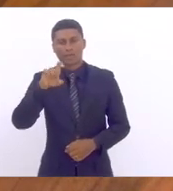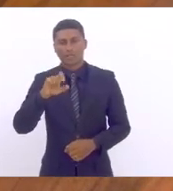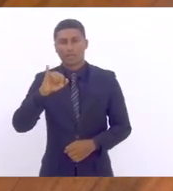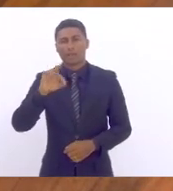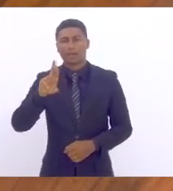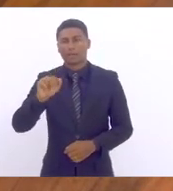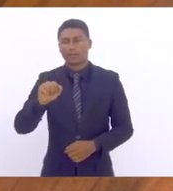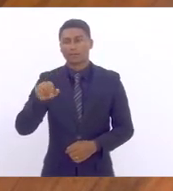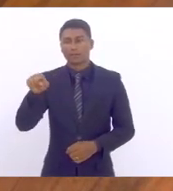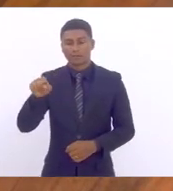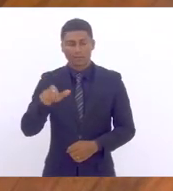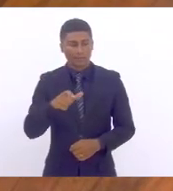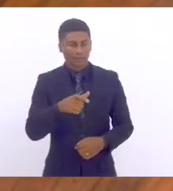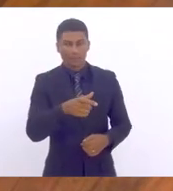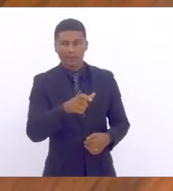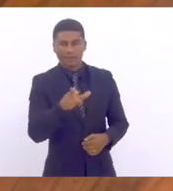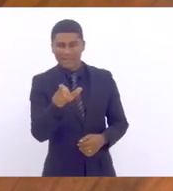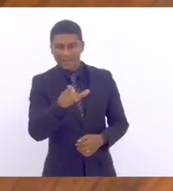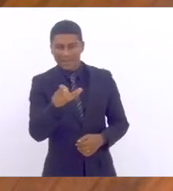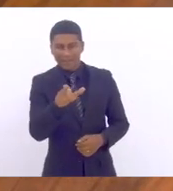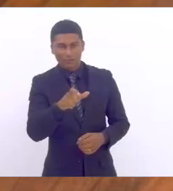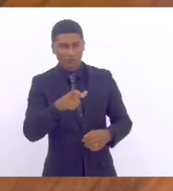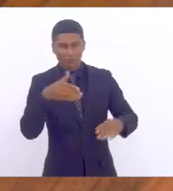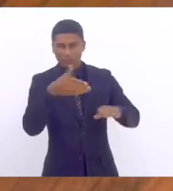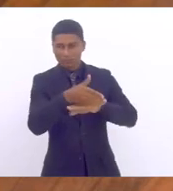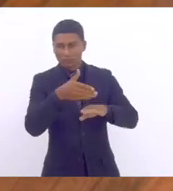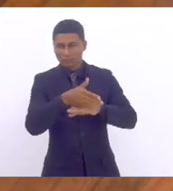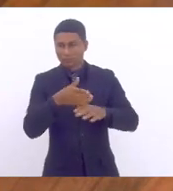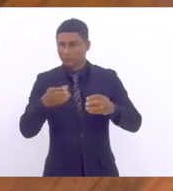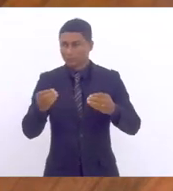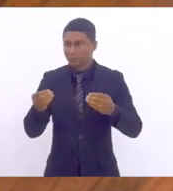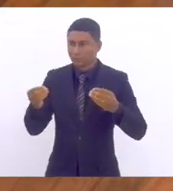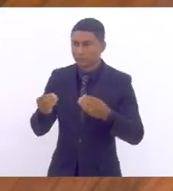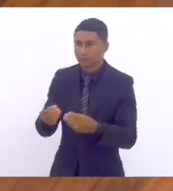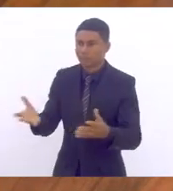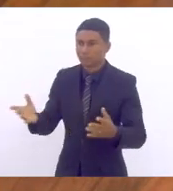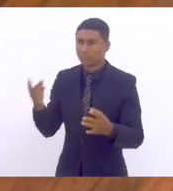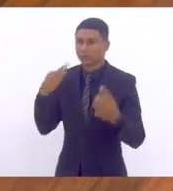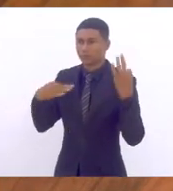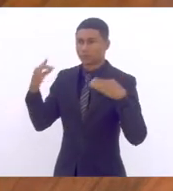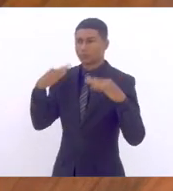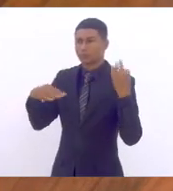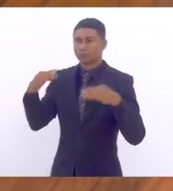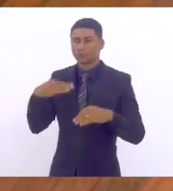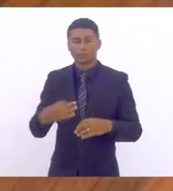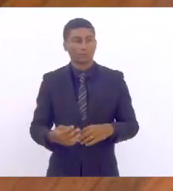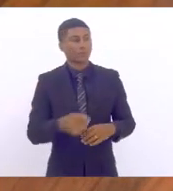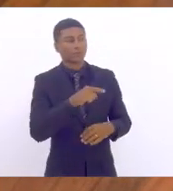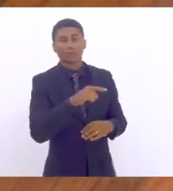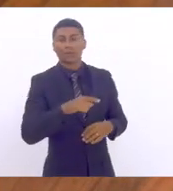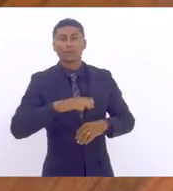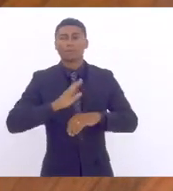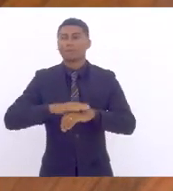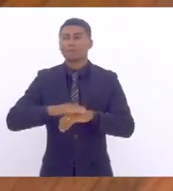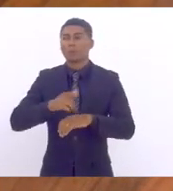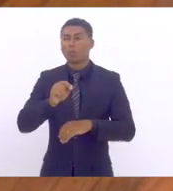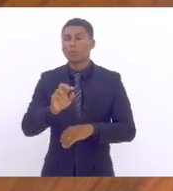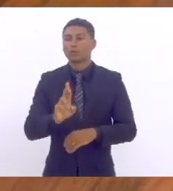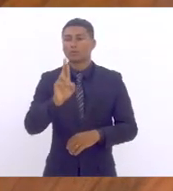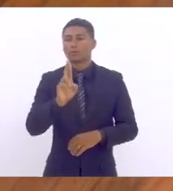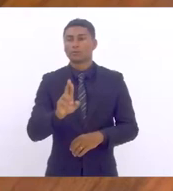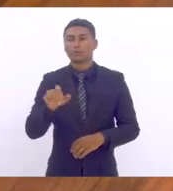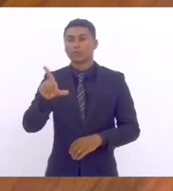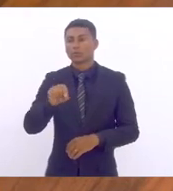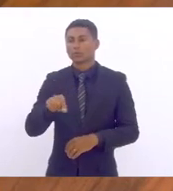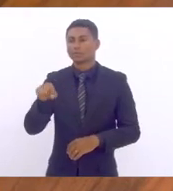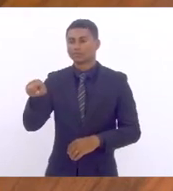para distribuir entre as operadoras de turismo e elegeu apenas uma, que, por acaso, era de um